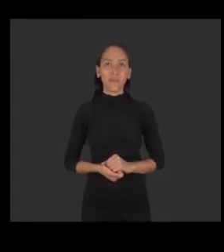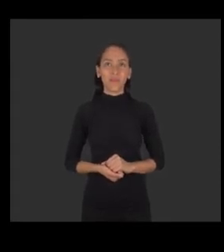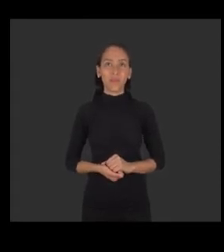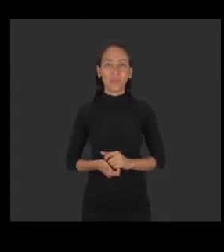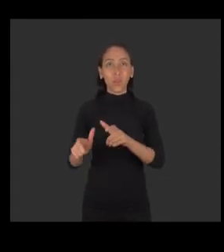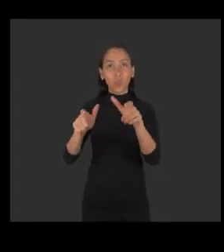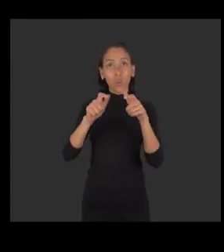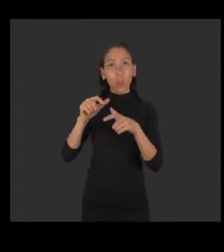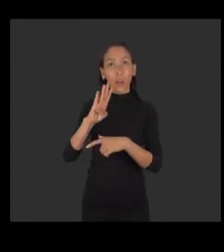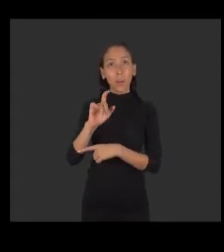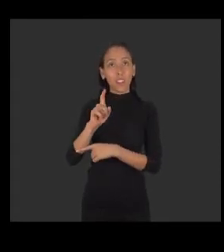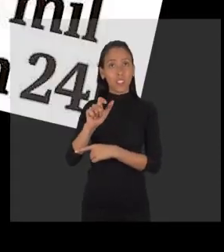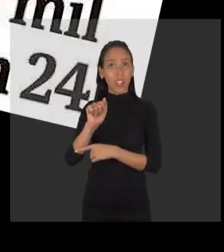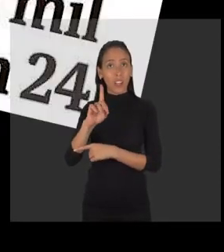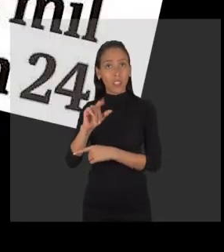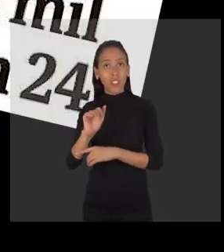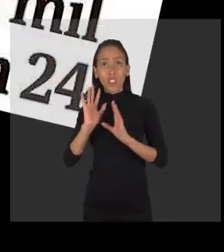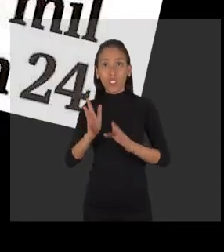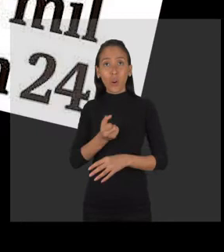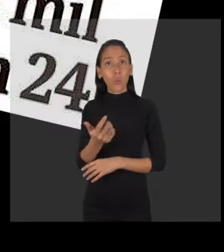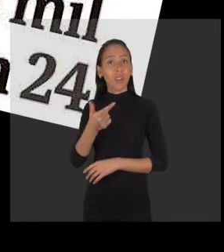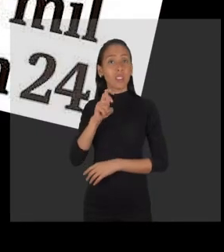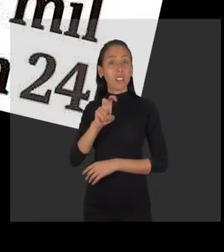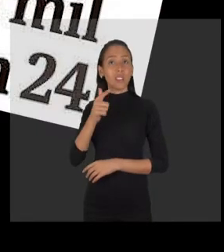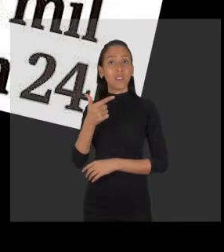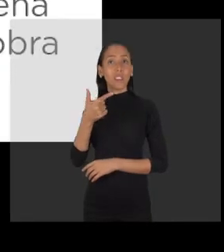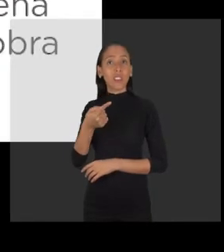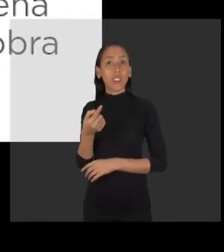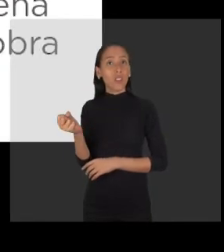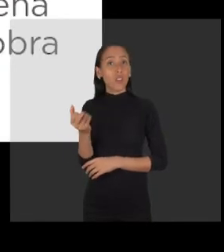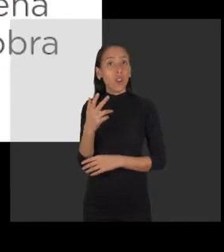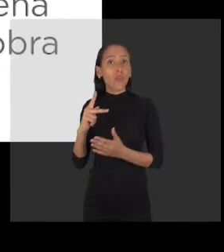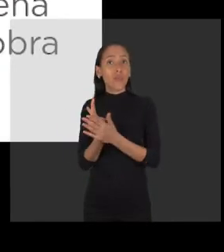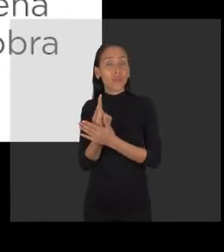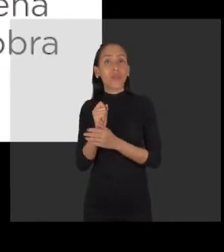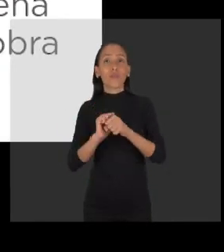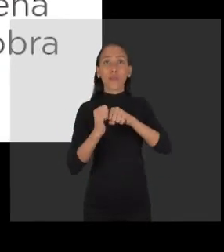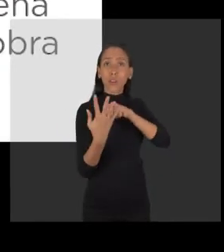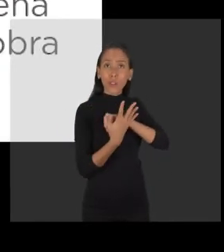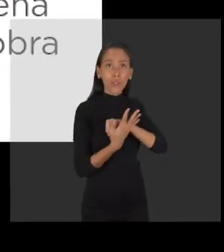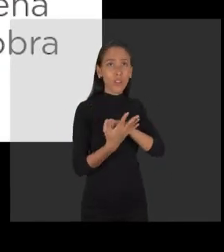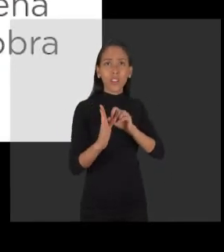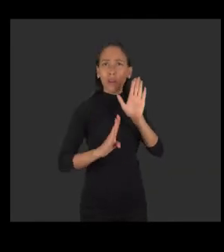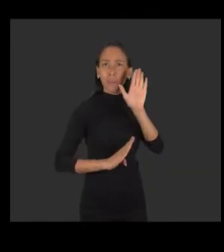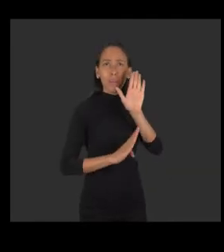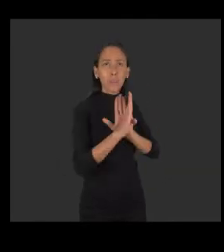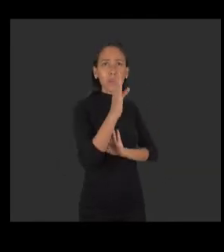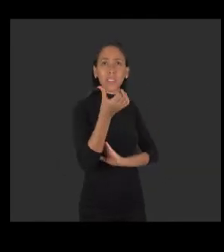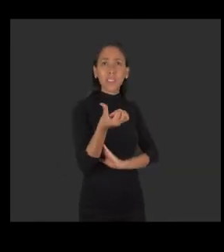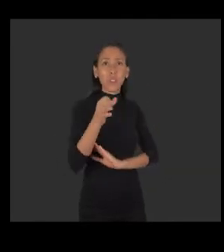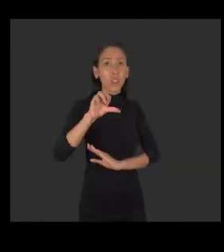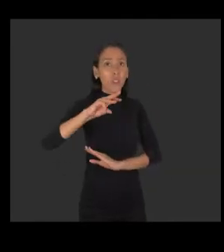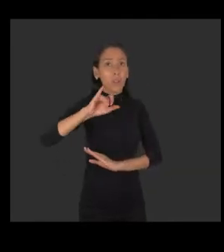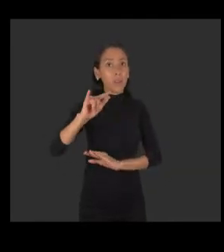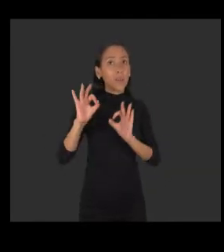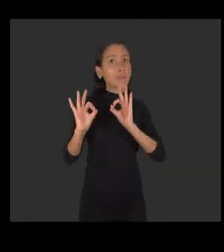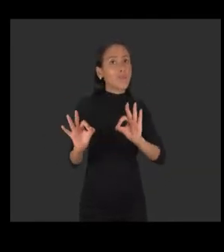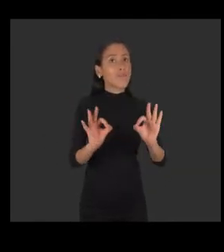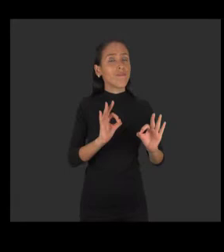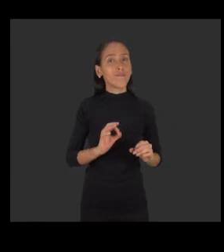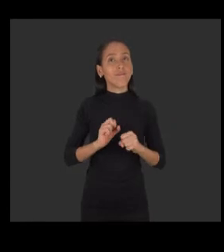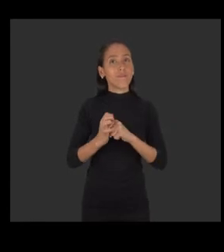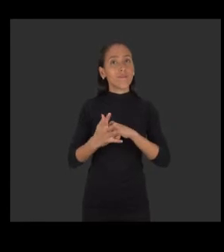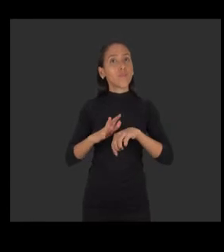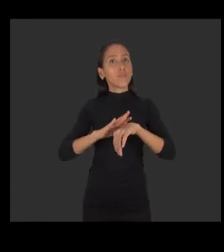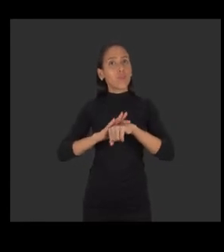Baixada Santista soma 527 novos casos de Covid-19 e ultrapassa a marca de 69 mil confirmações. 71 mil mortes